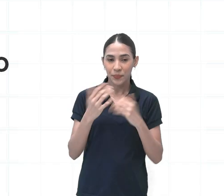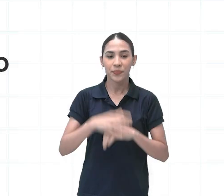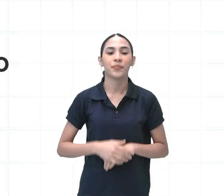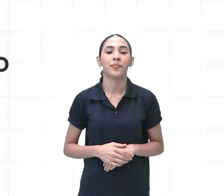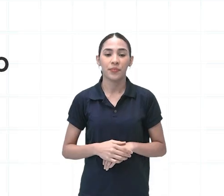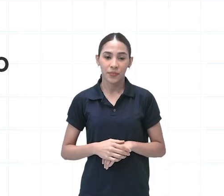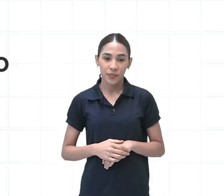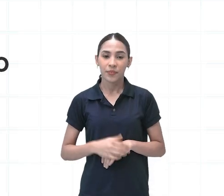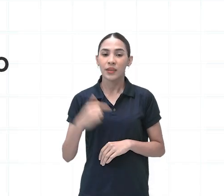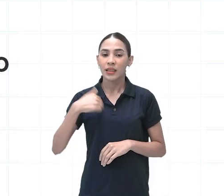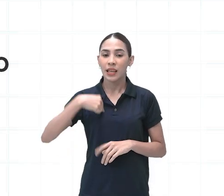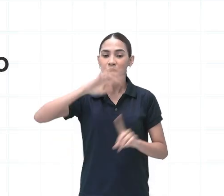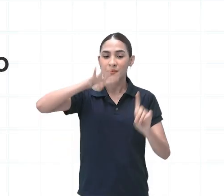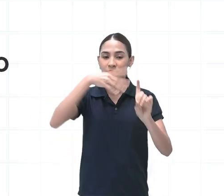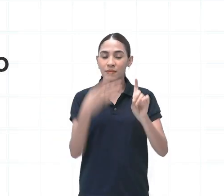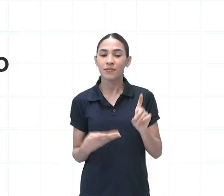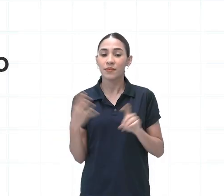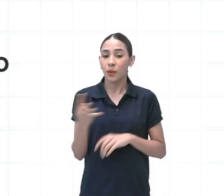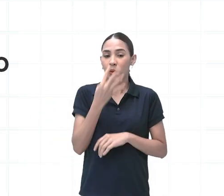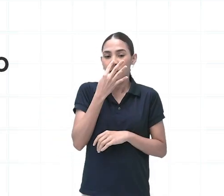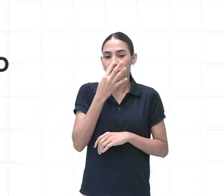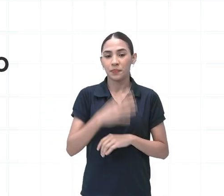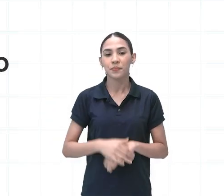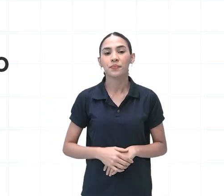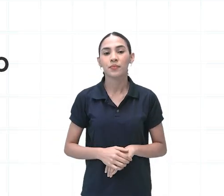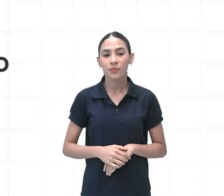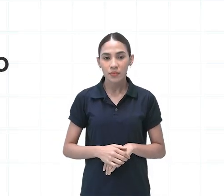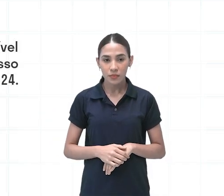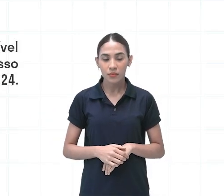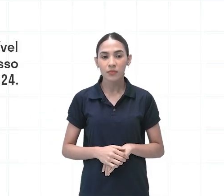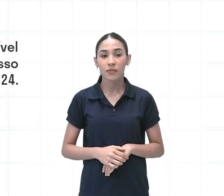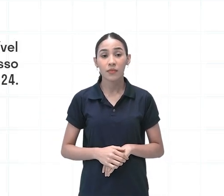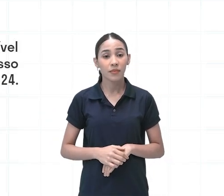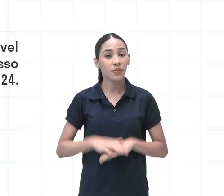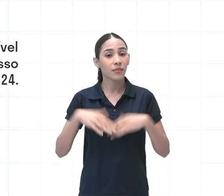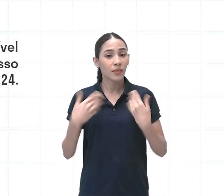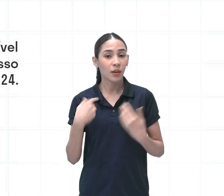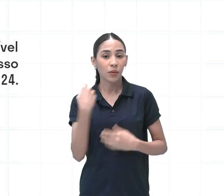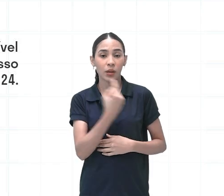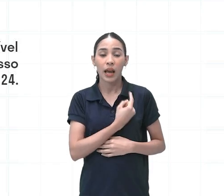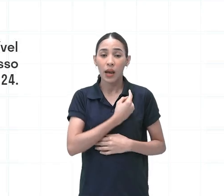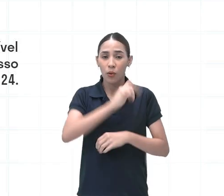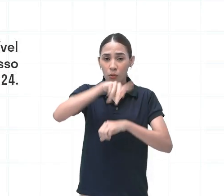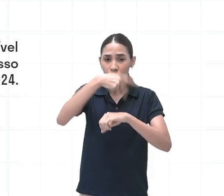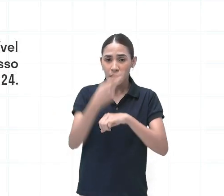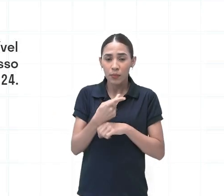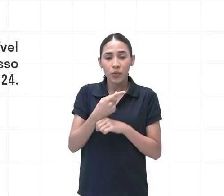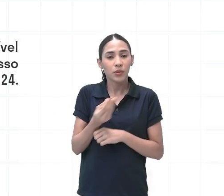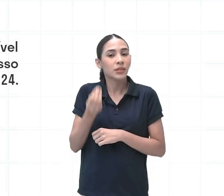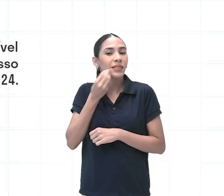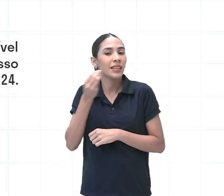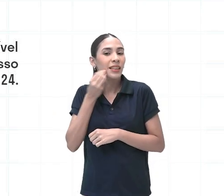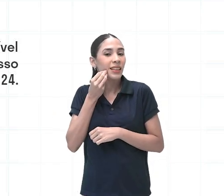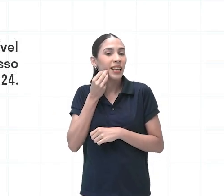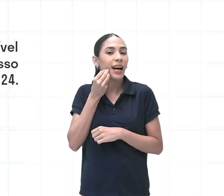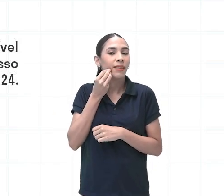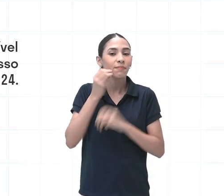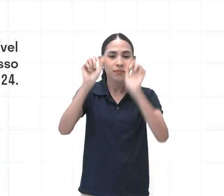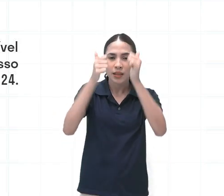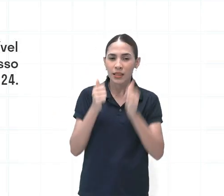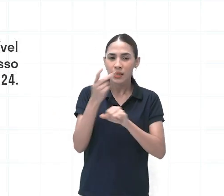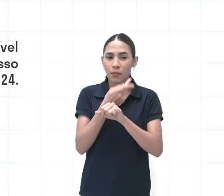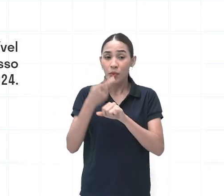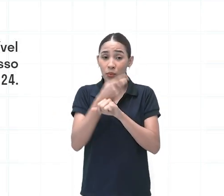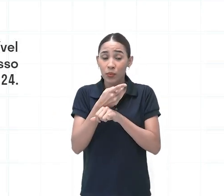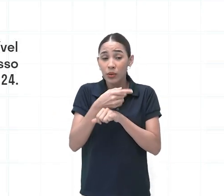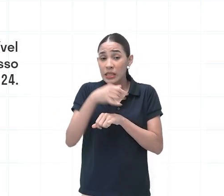pranto, ao seu pesar ou ao seu contentamento. E assim, quando mais tarde me procure, quem